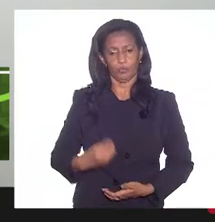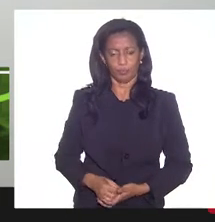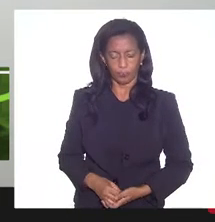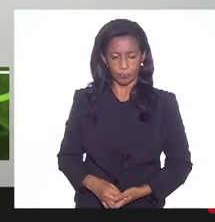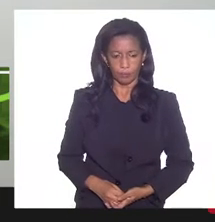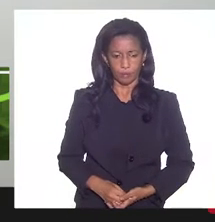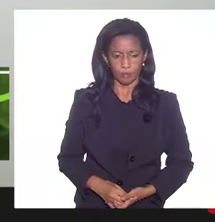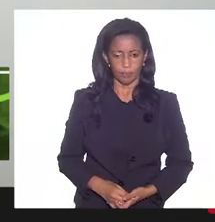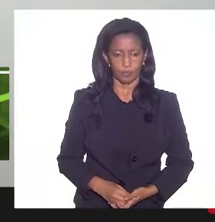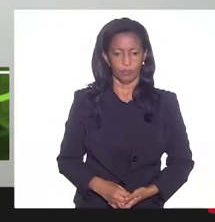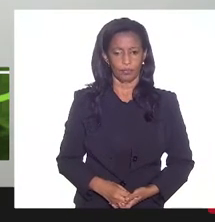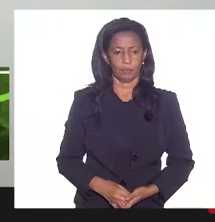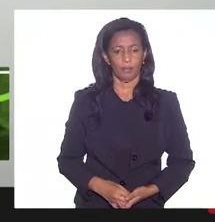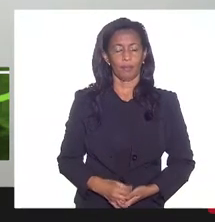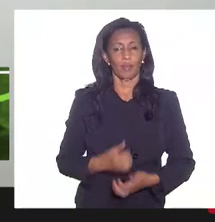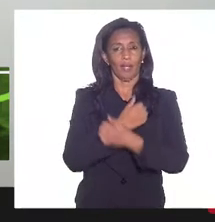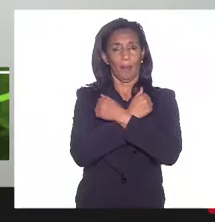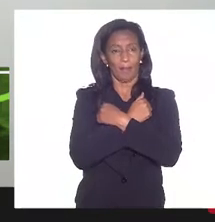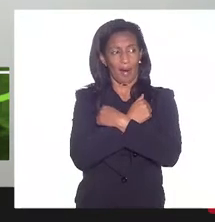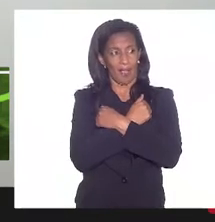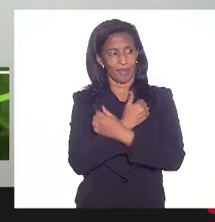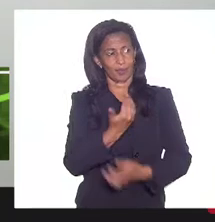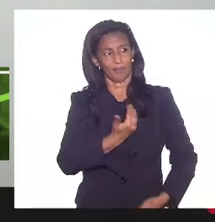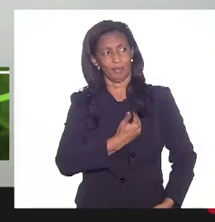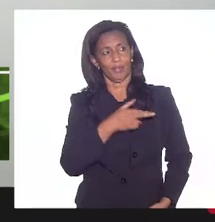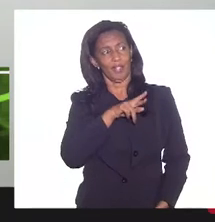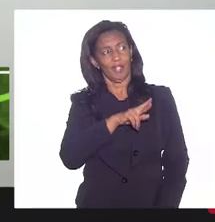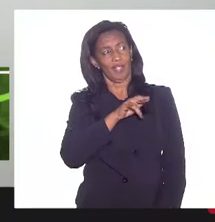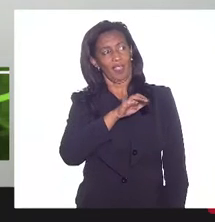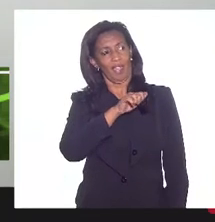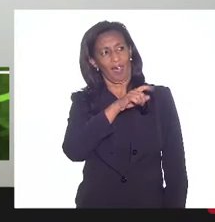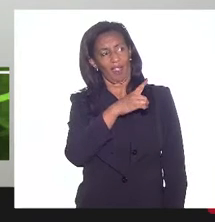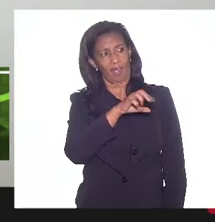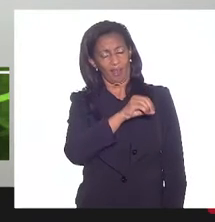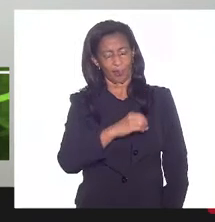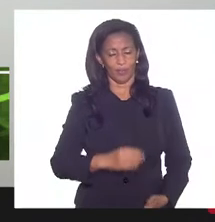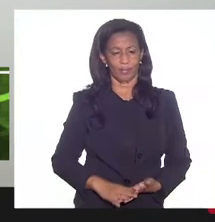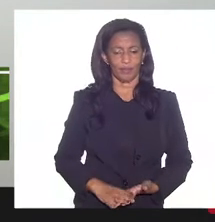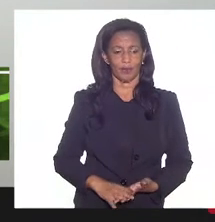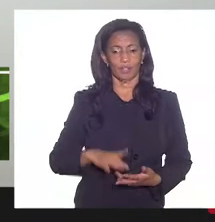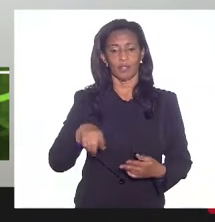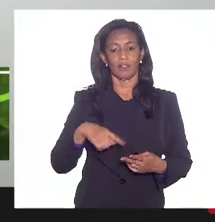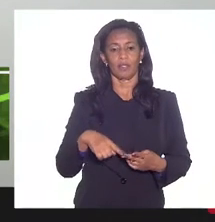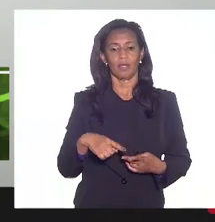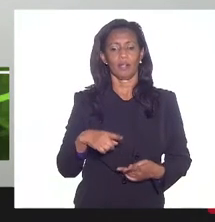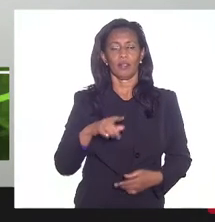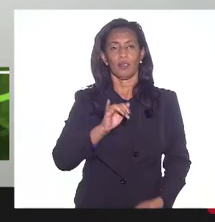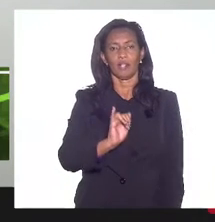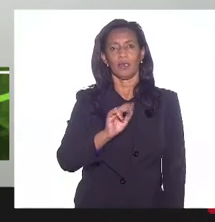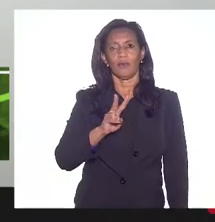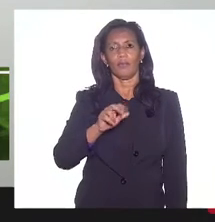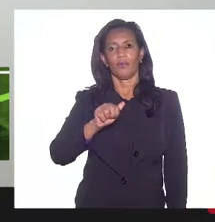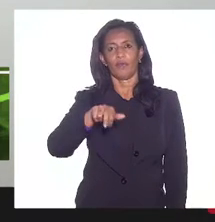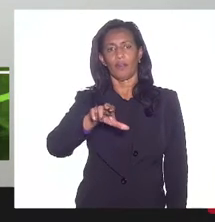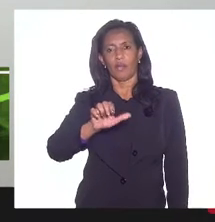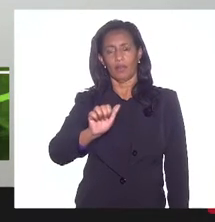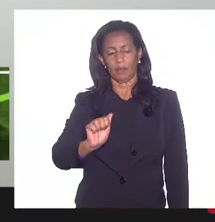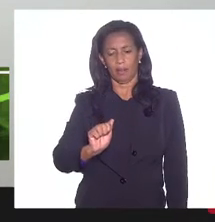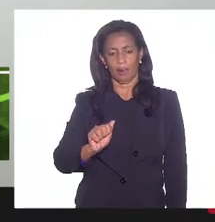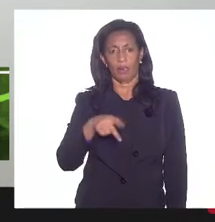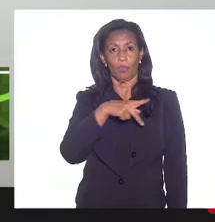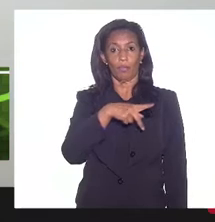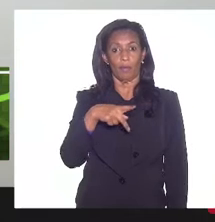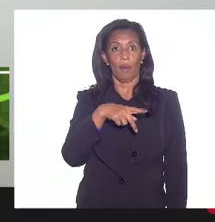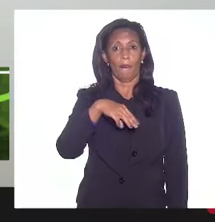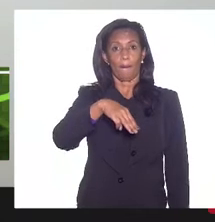querida professora, mande um abraço pro nosso Ricardo aí, que é um amigo muito fraterno, em seguida, a professora Ivana Bentes, o professor